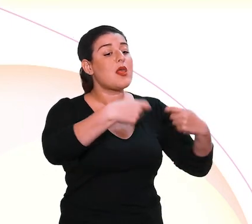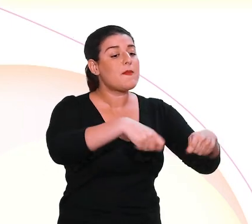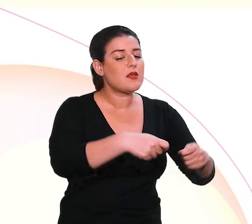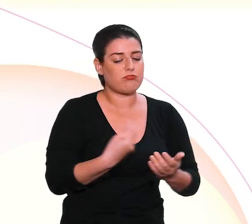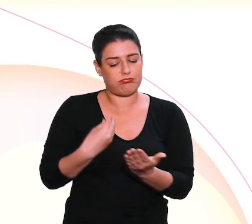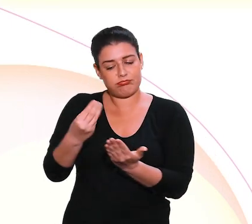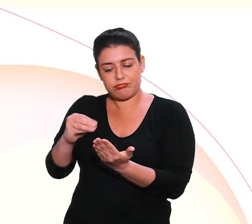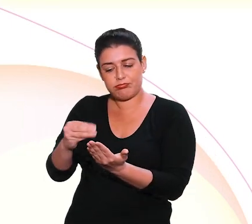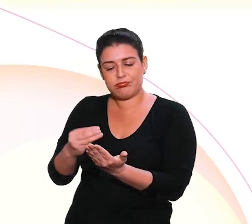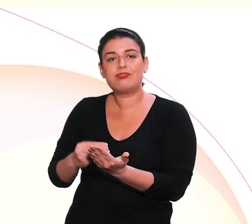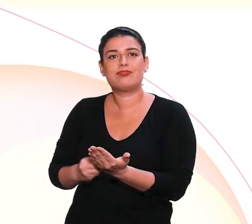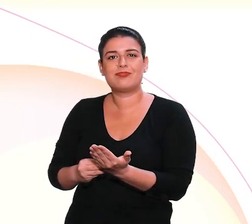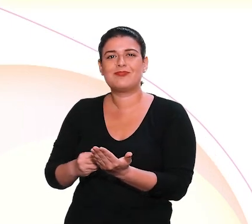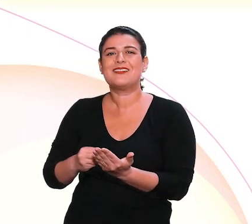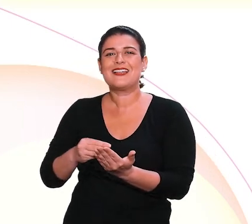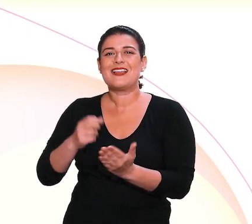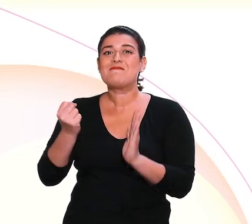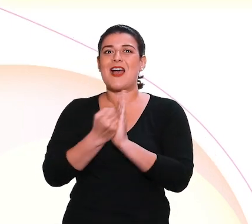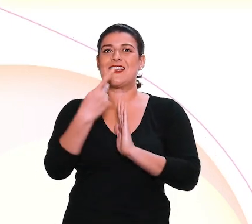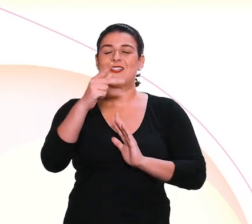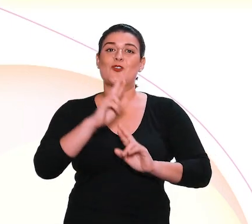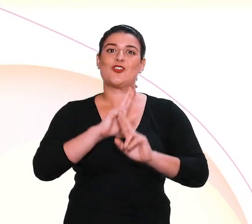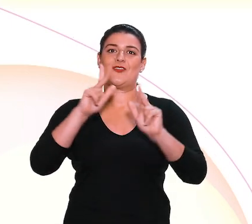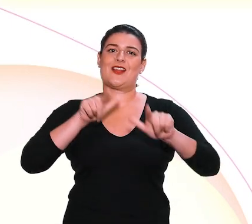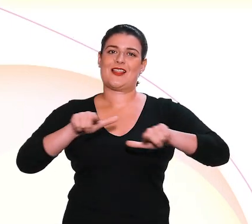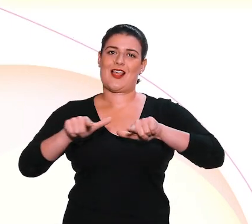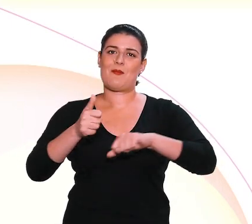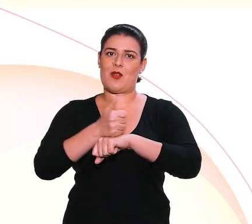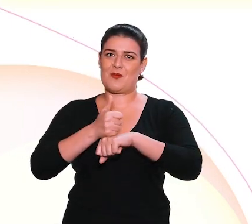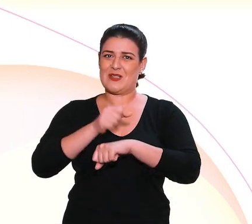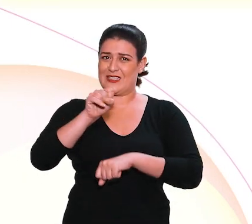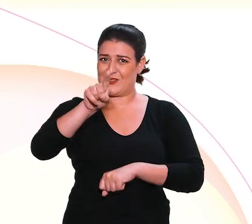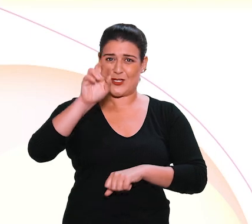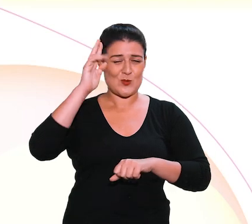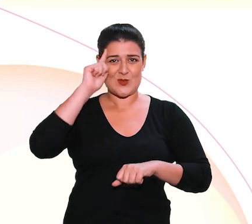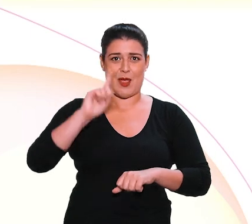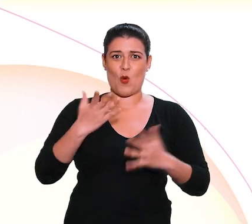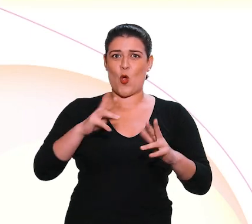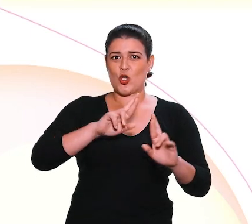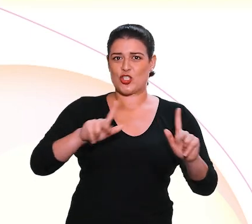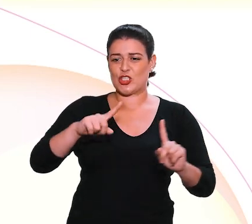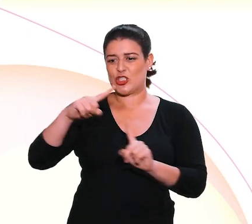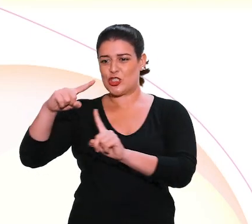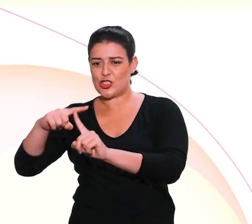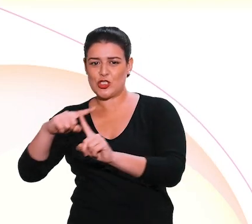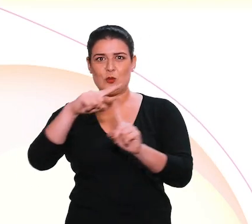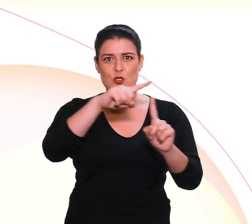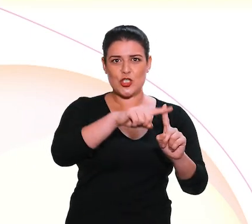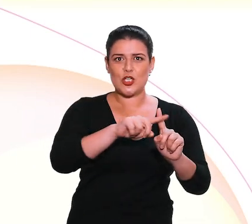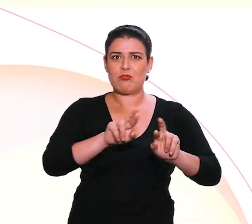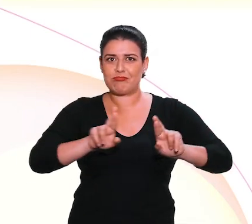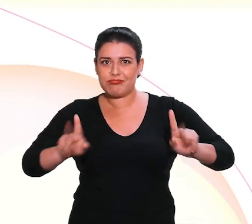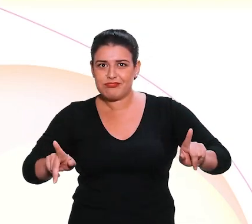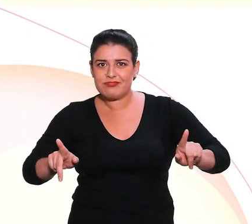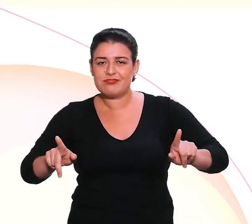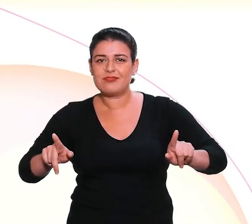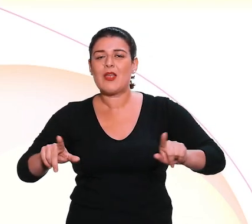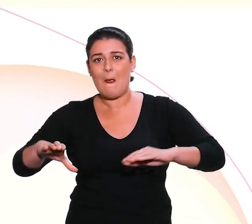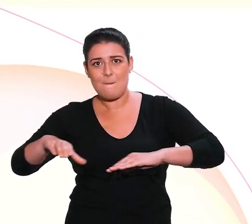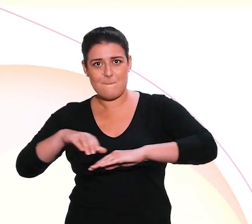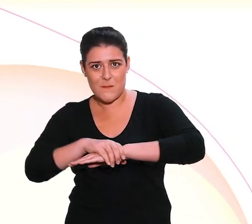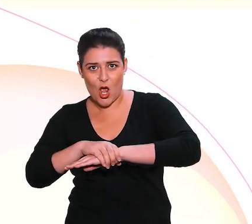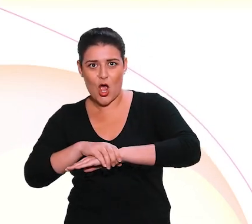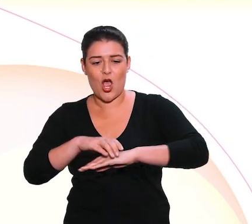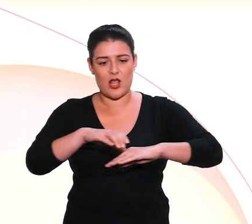já entra a grande diferença. Se você não sabe nem diferenciar uma prótese CAT-CAM de uma prótese de contenção